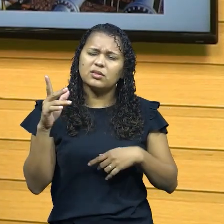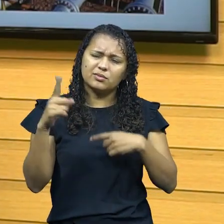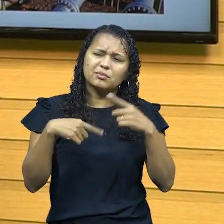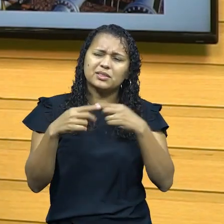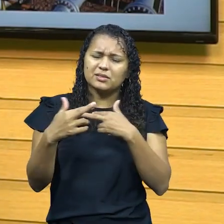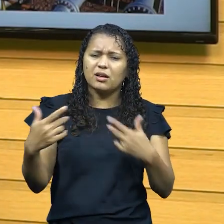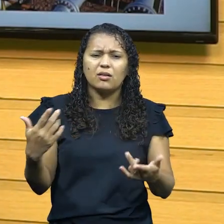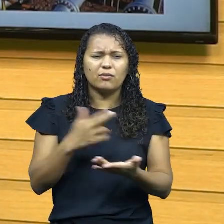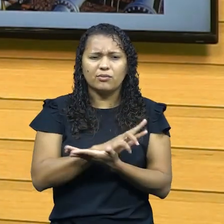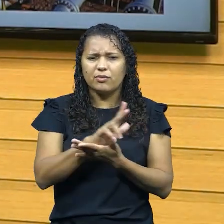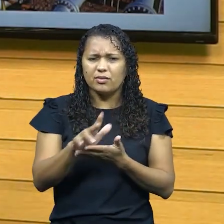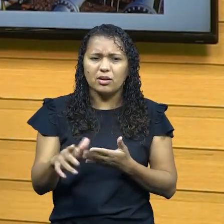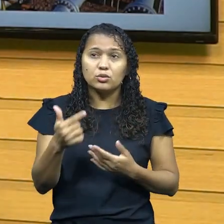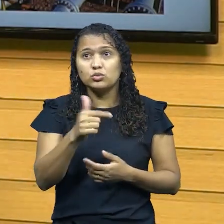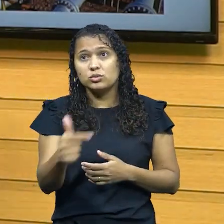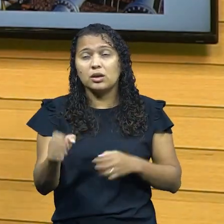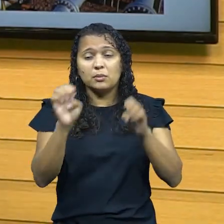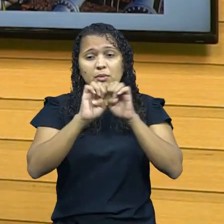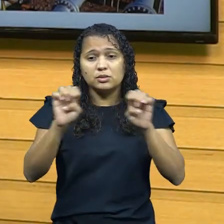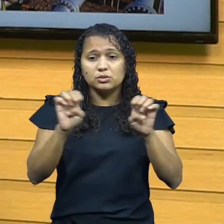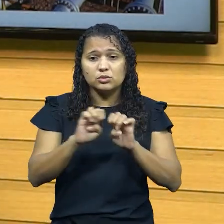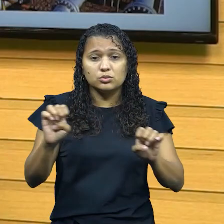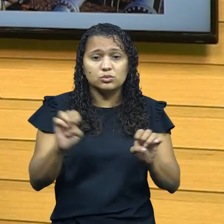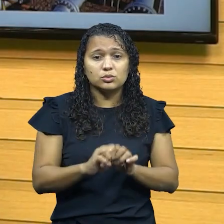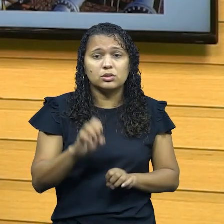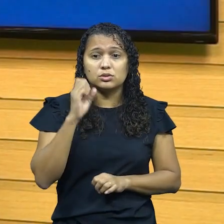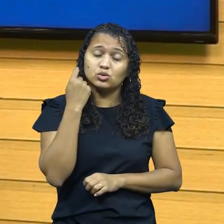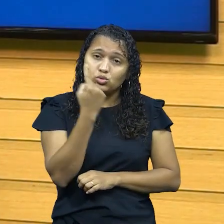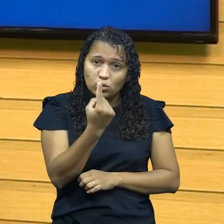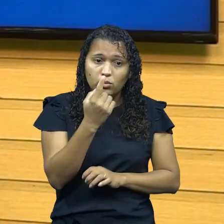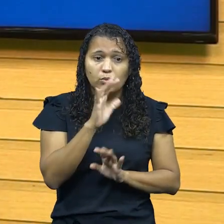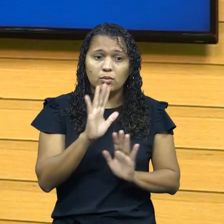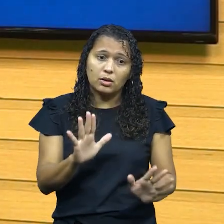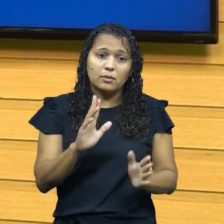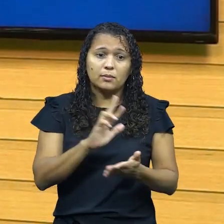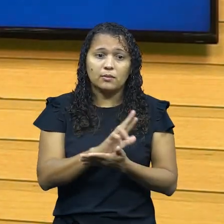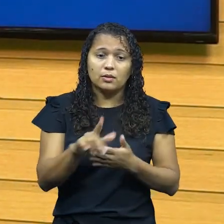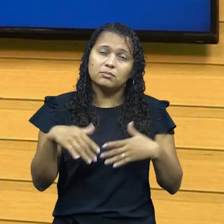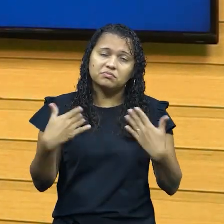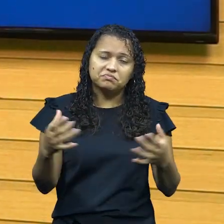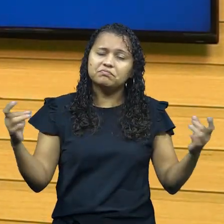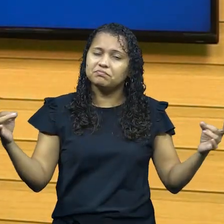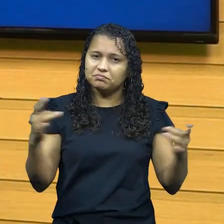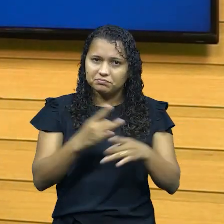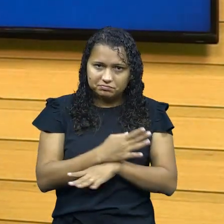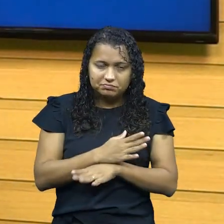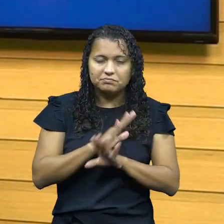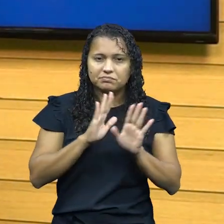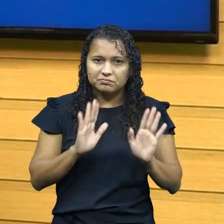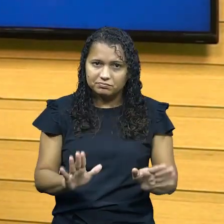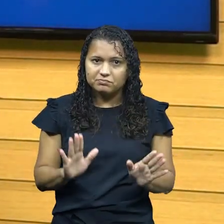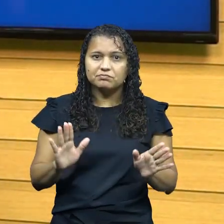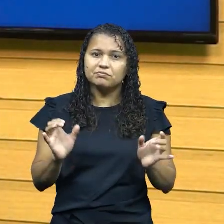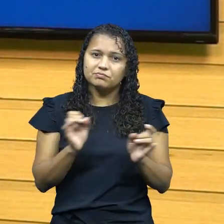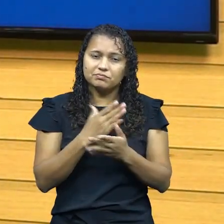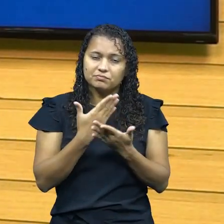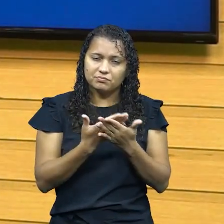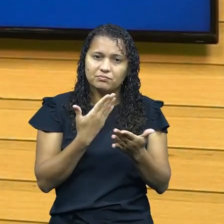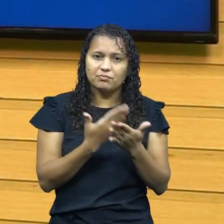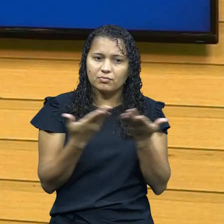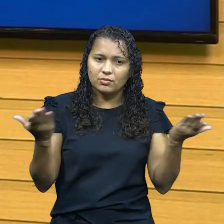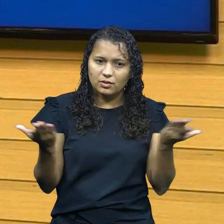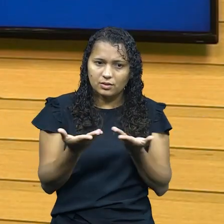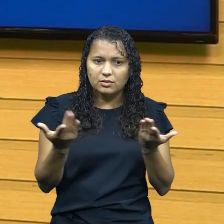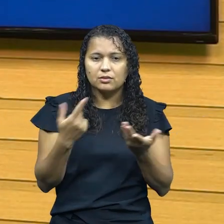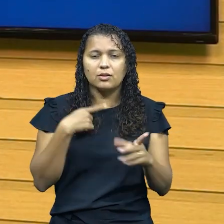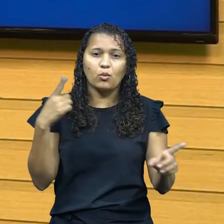tipos de mercadorias. Então, não há bem uma estrutura assim. Então, é isso, pessoal. A gente finaliza a